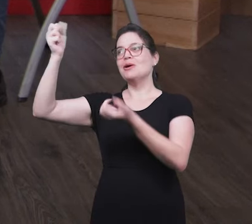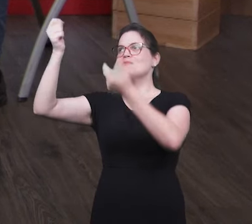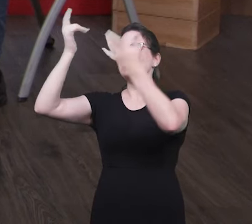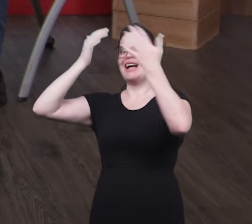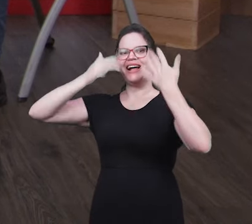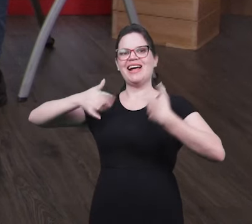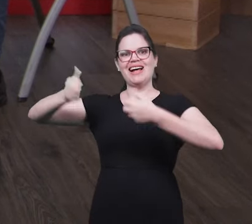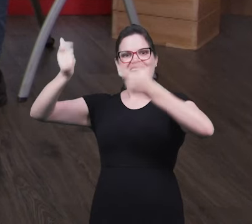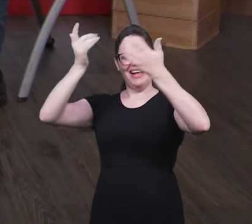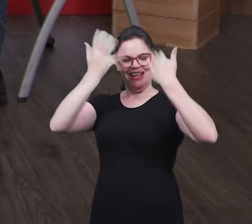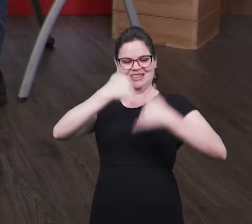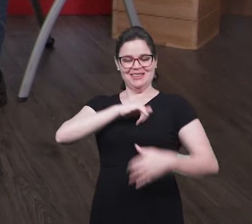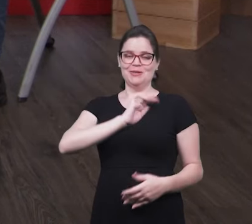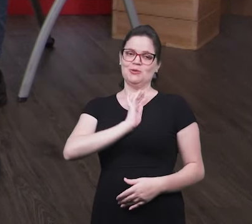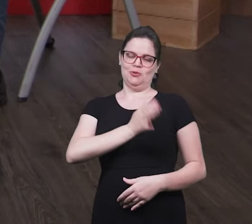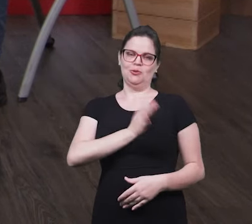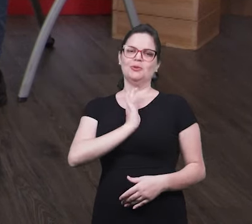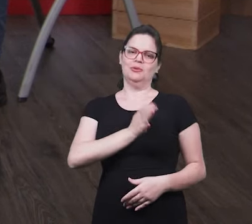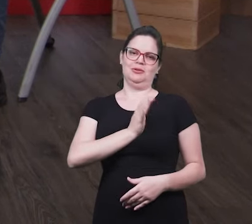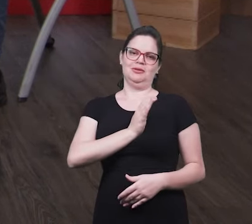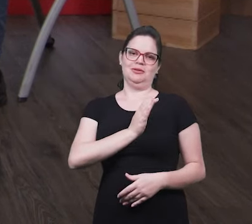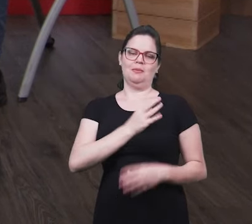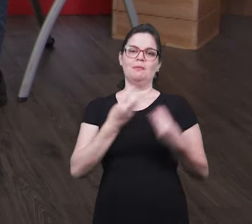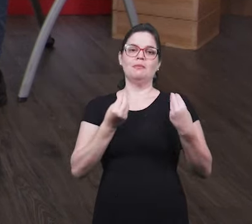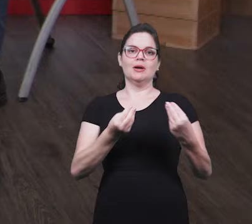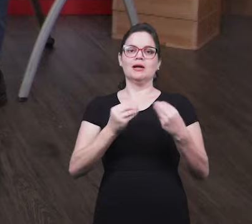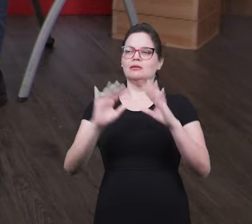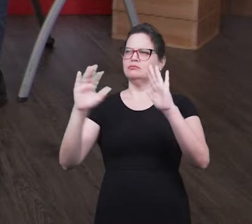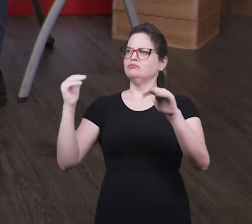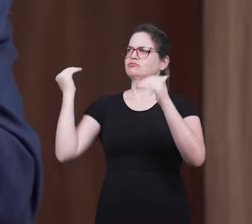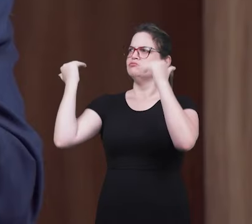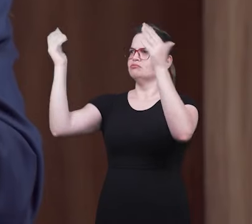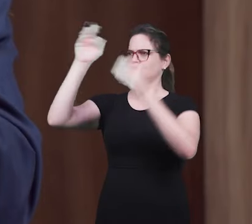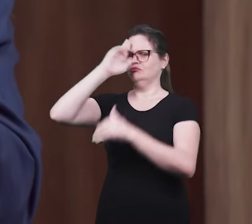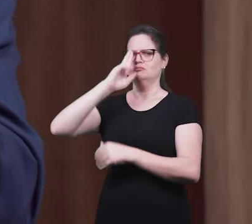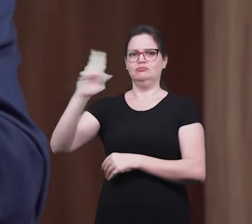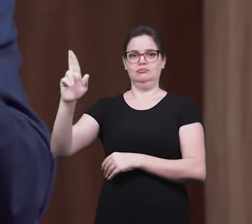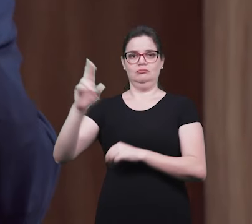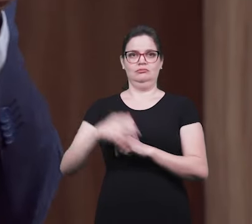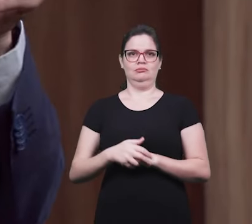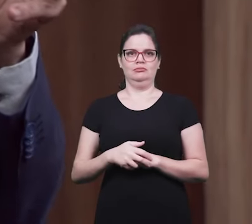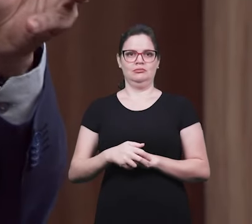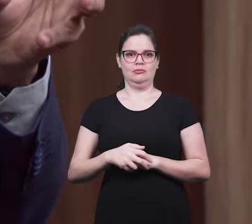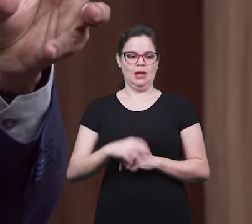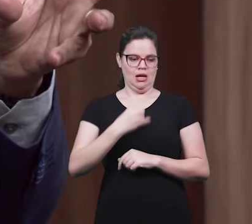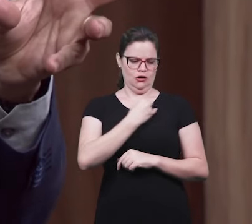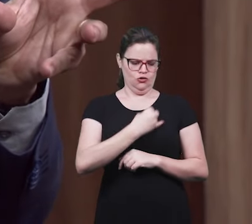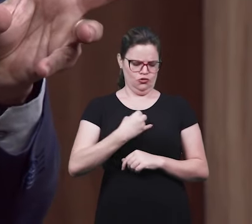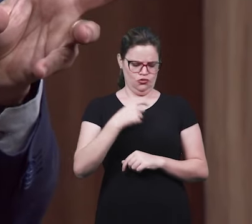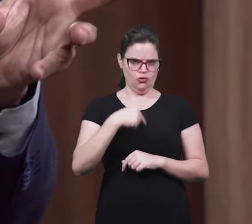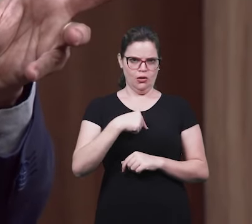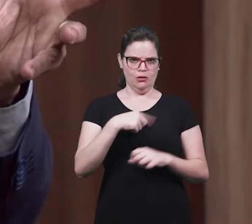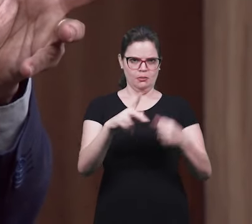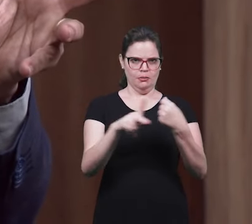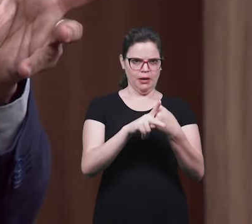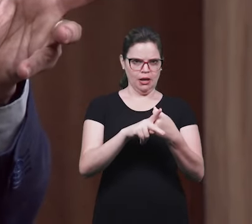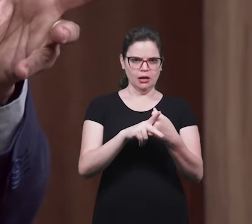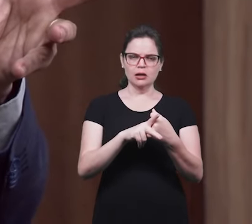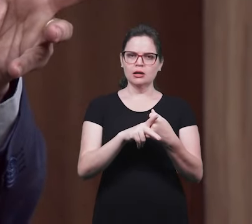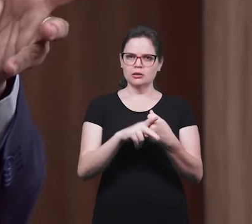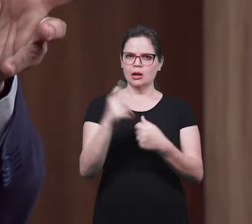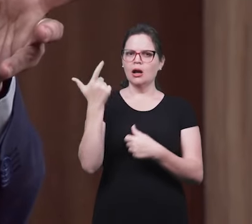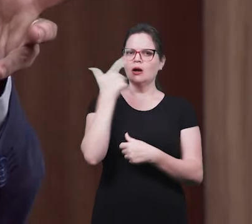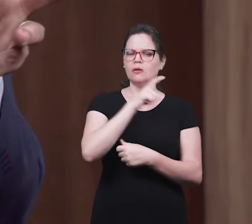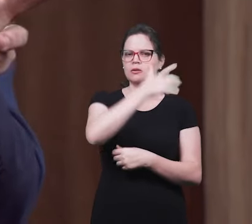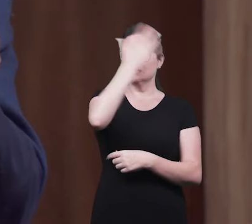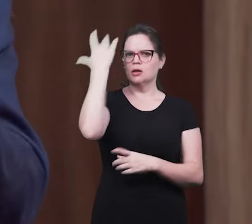homens extremamente provados. Eles alcançaram a presença do Espírito Santo